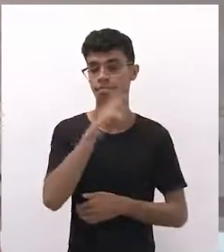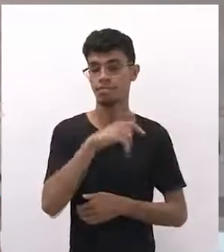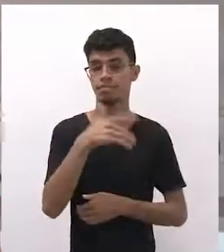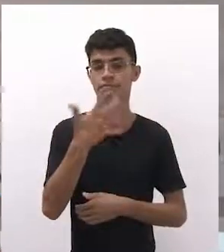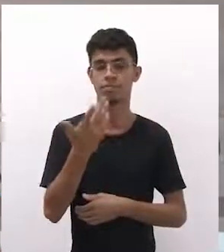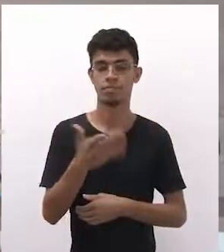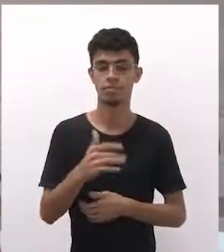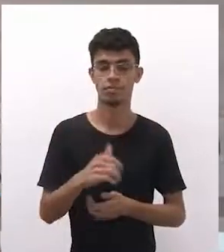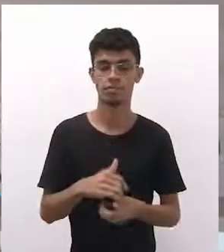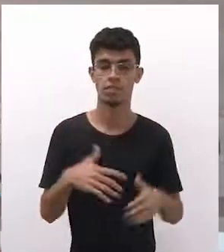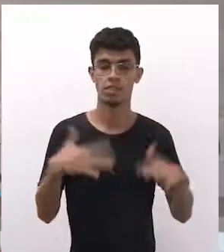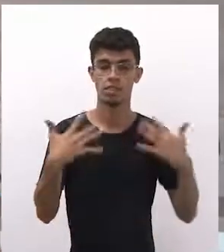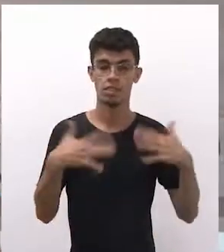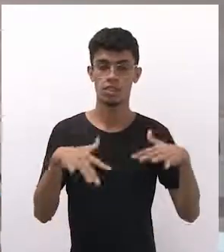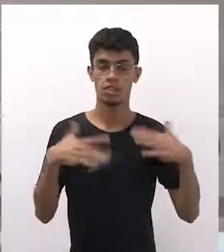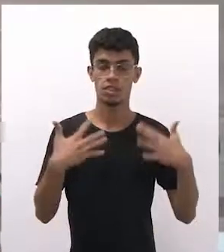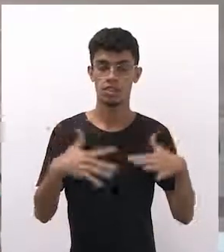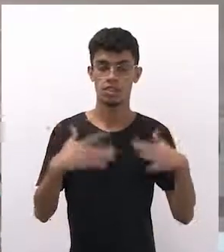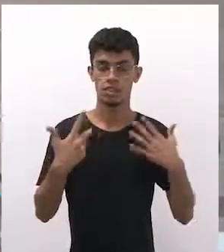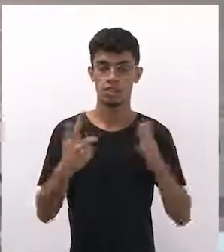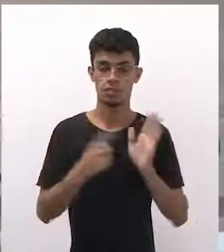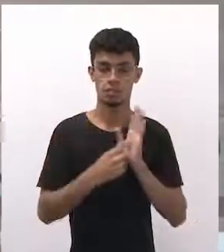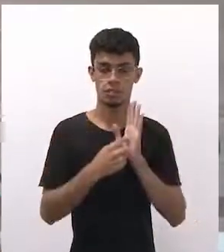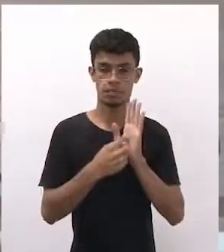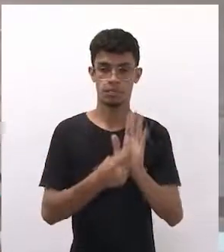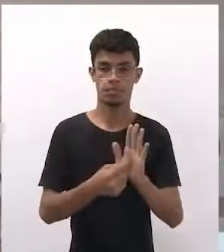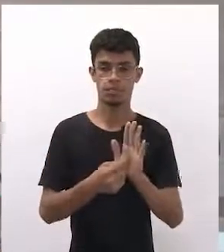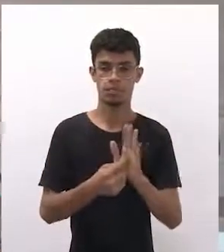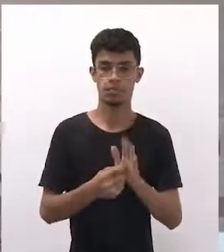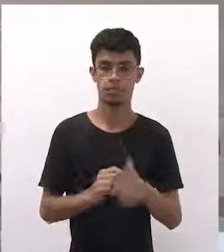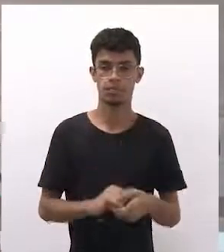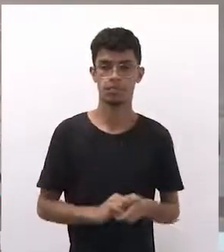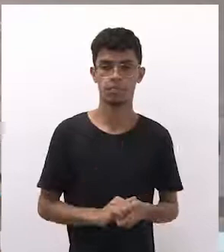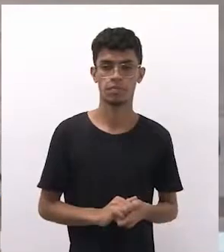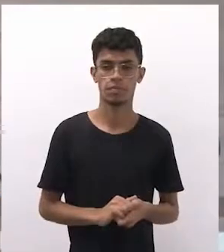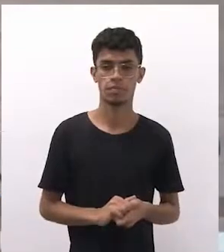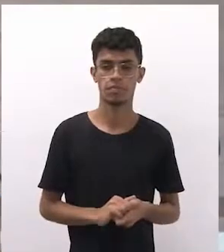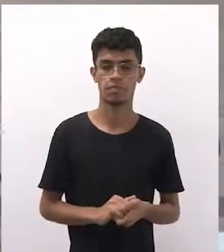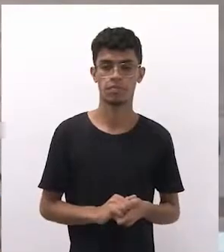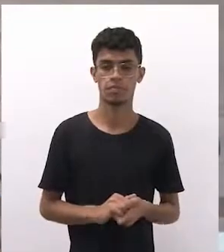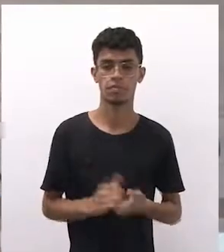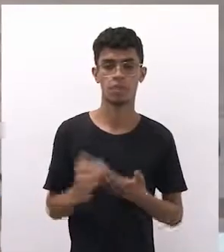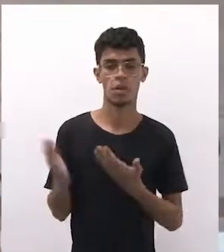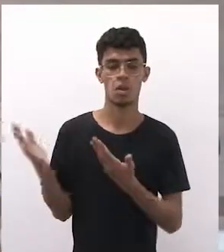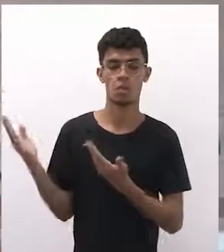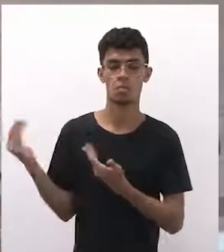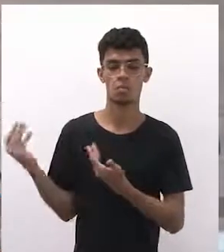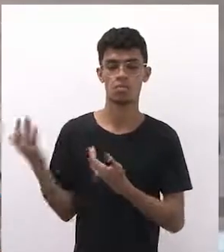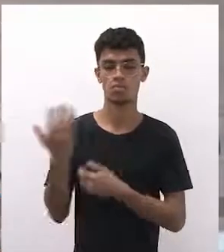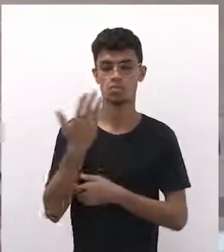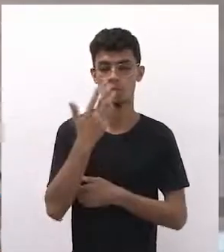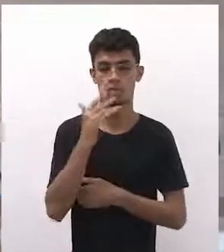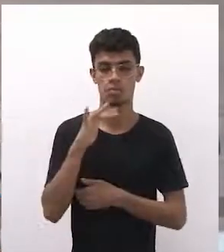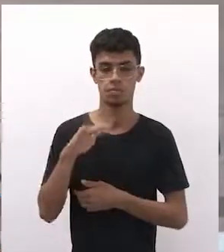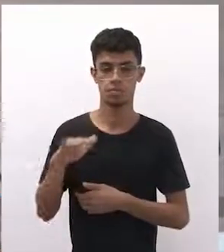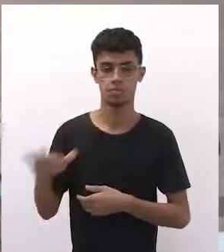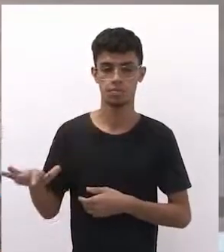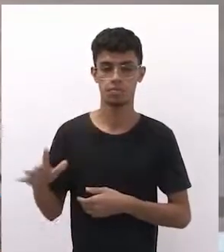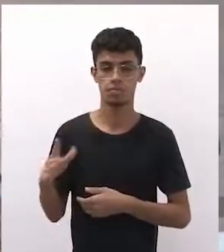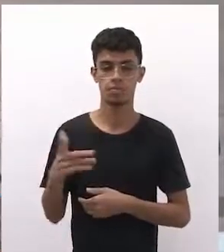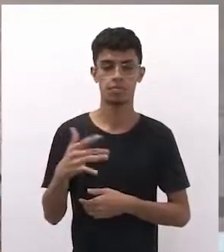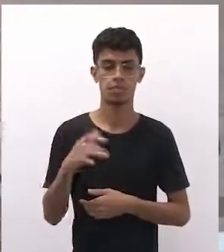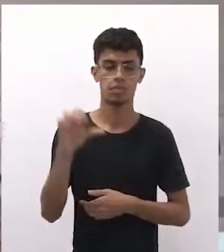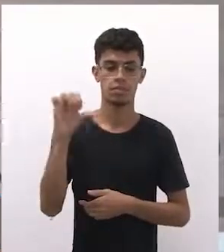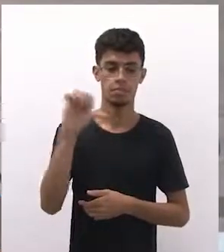pior, que é o que a sociologia da infância nos mostra. A gente pensar esses marcadores todos com o marcador da infância, a situação de vulnerabilidade piora